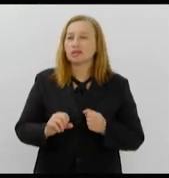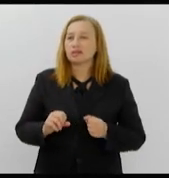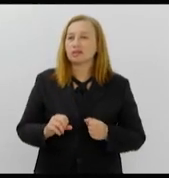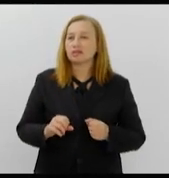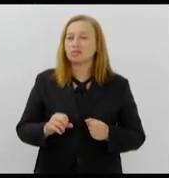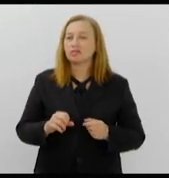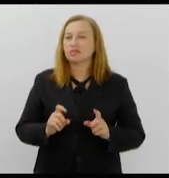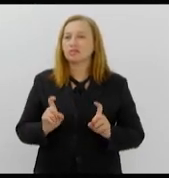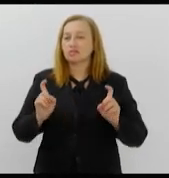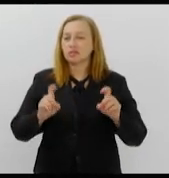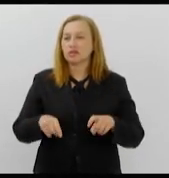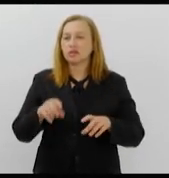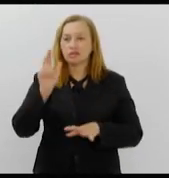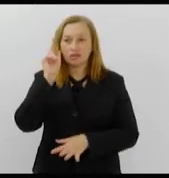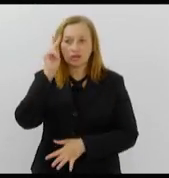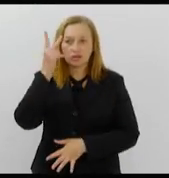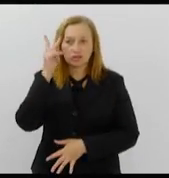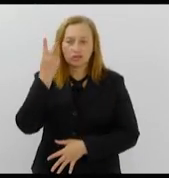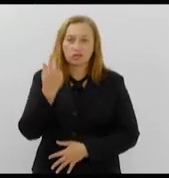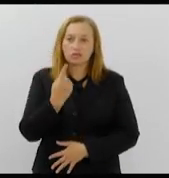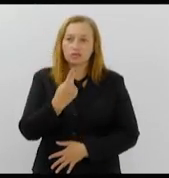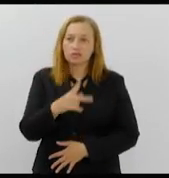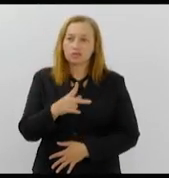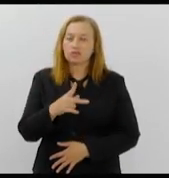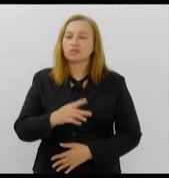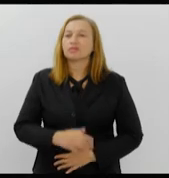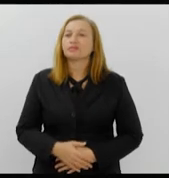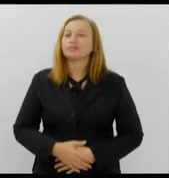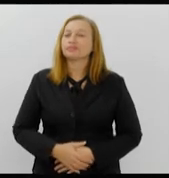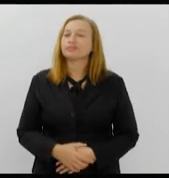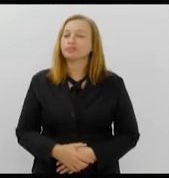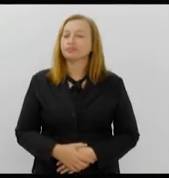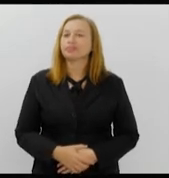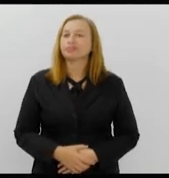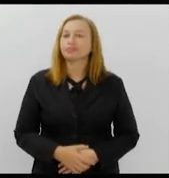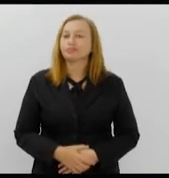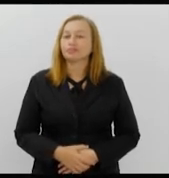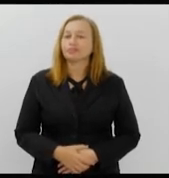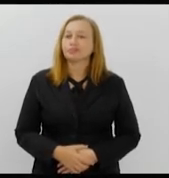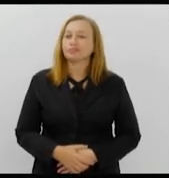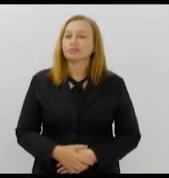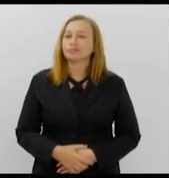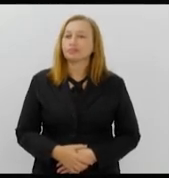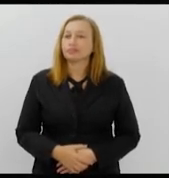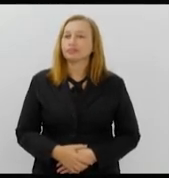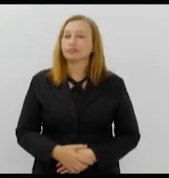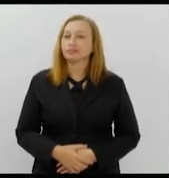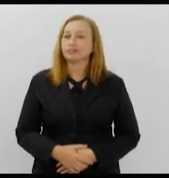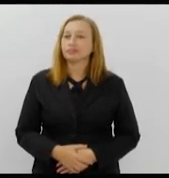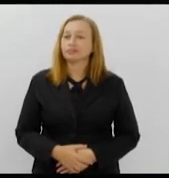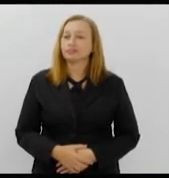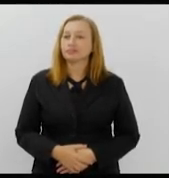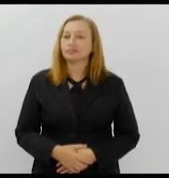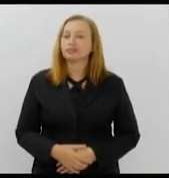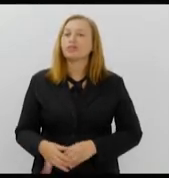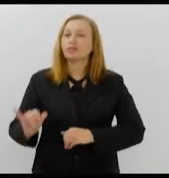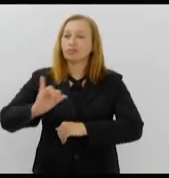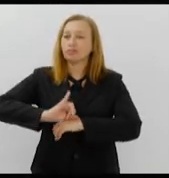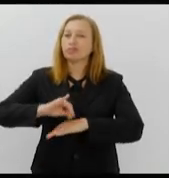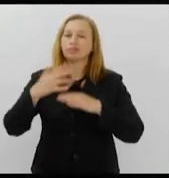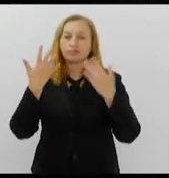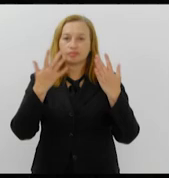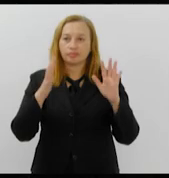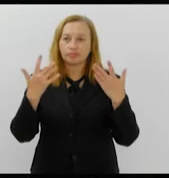mandato histórico, onde a população vai reconhecer o mandato dela. Volta Redonda está de